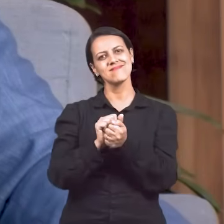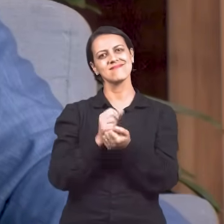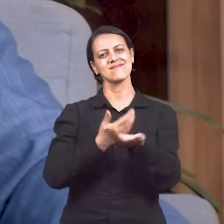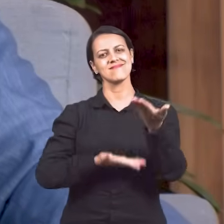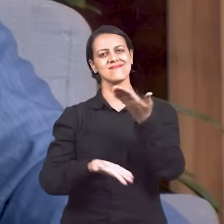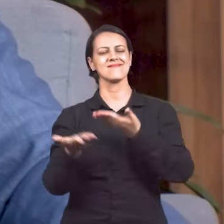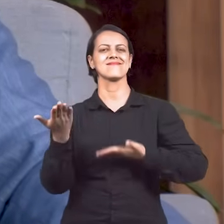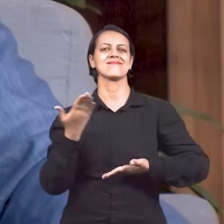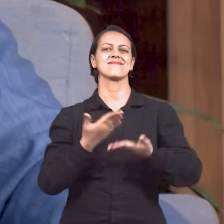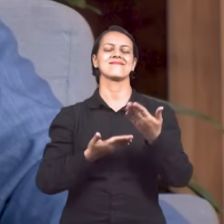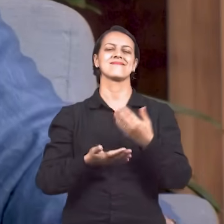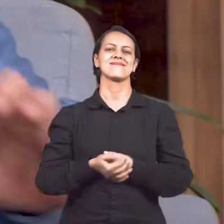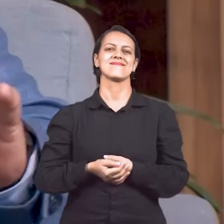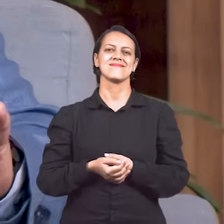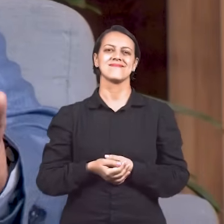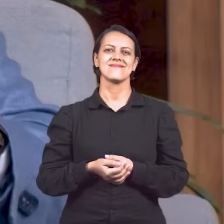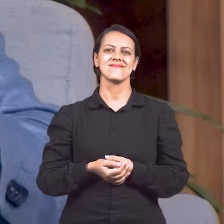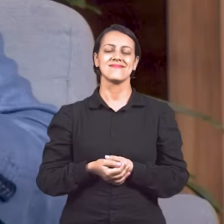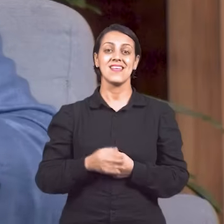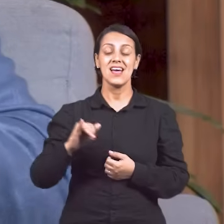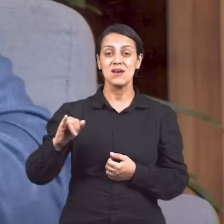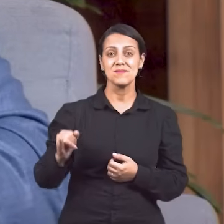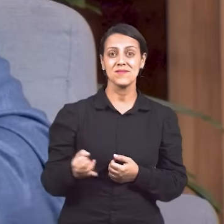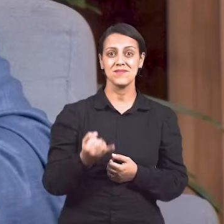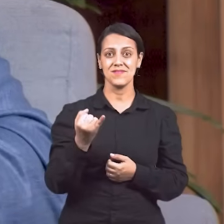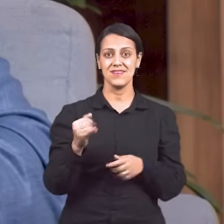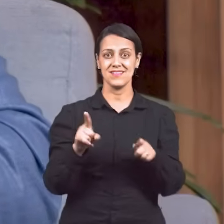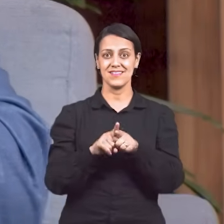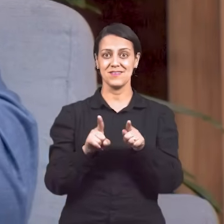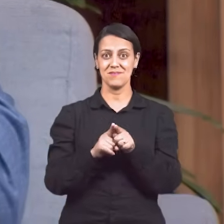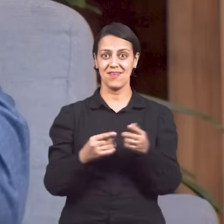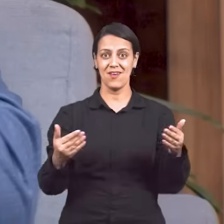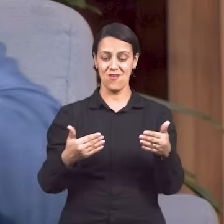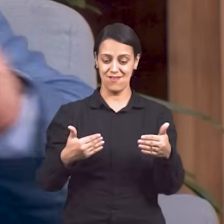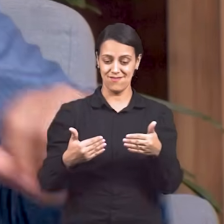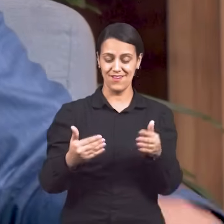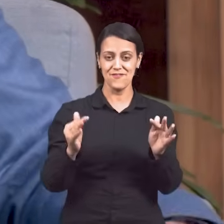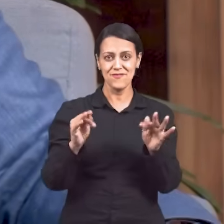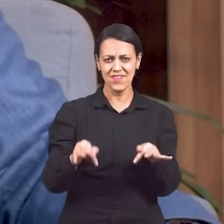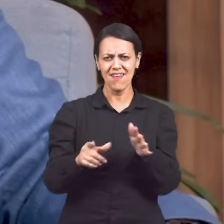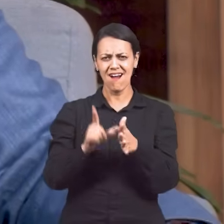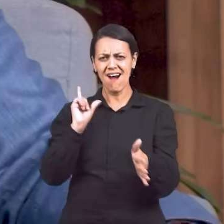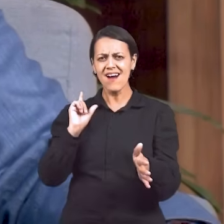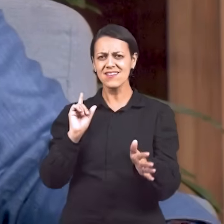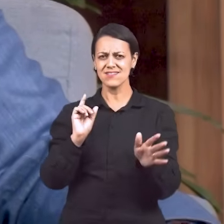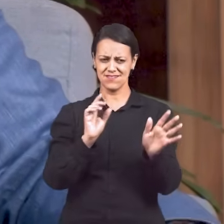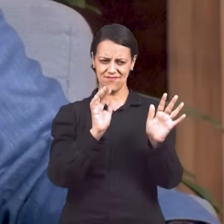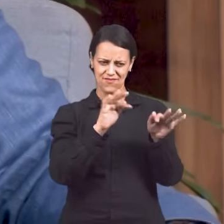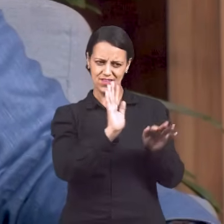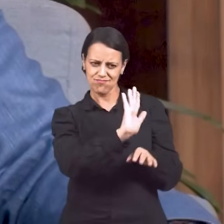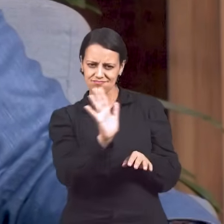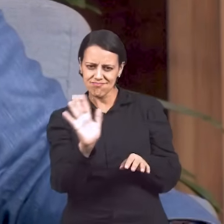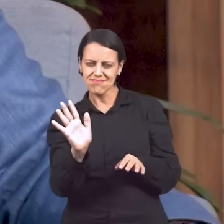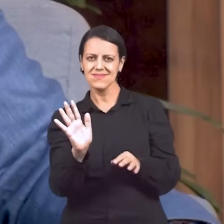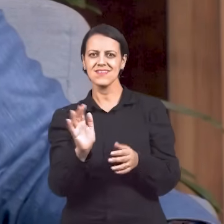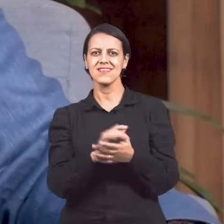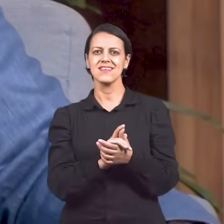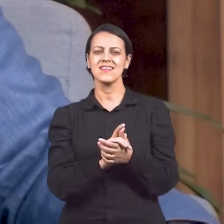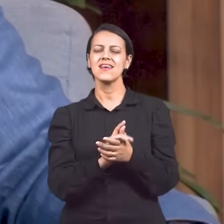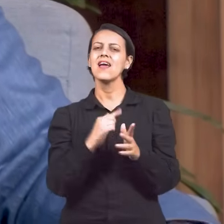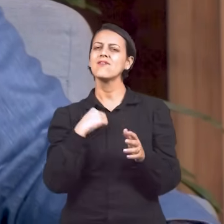programa Mais Sábios. Aproveitar que chegou no final do programa, antes de despedir aqui dos pastores, queremos dizer